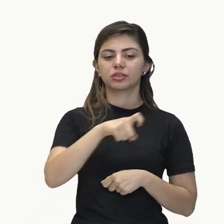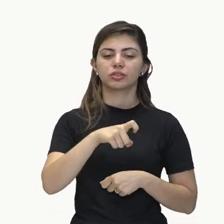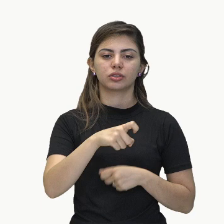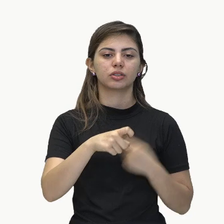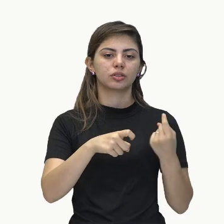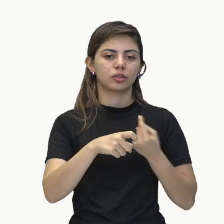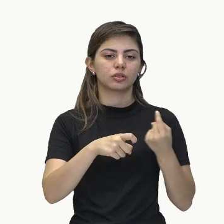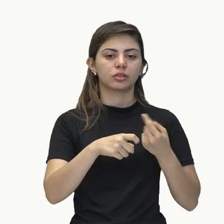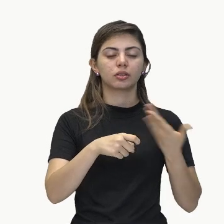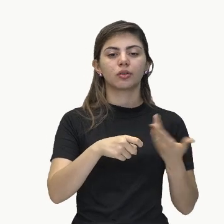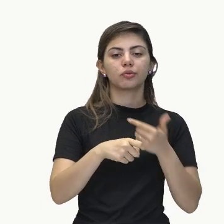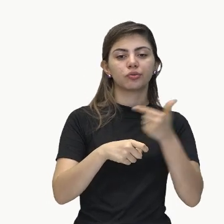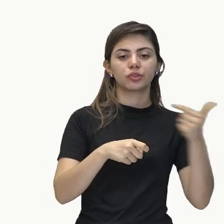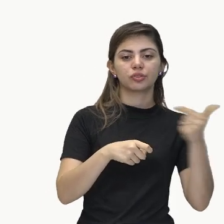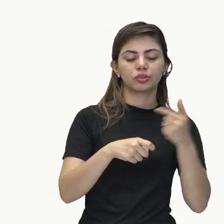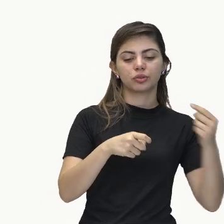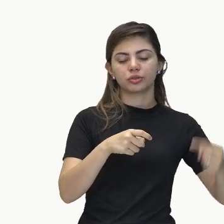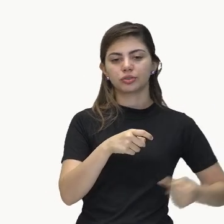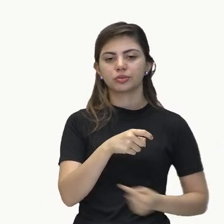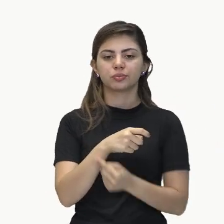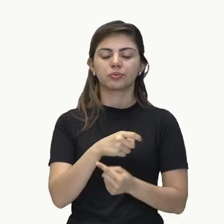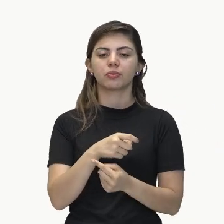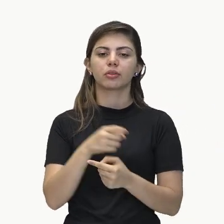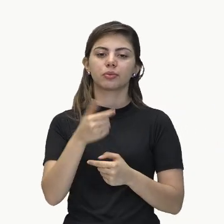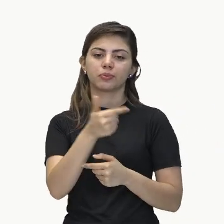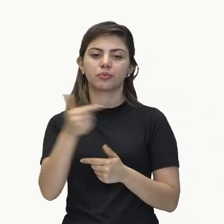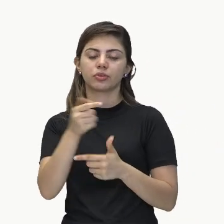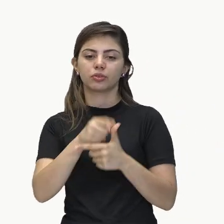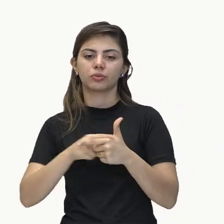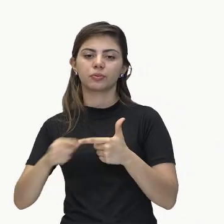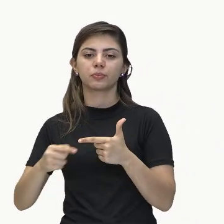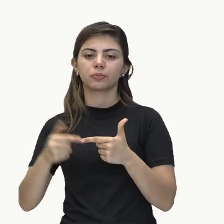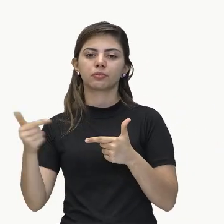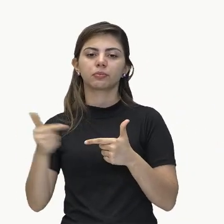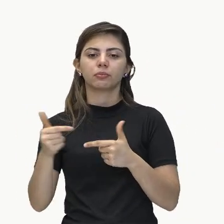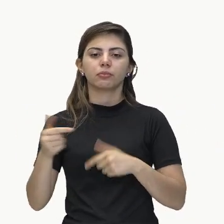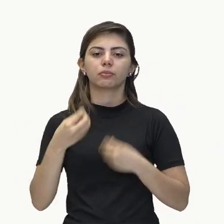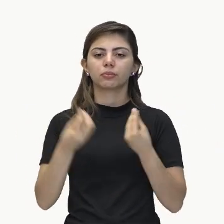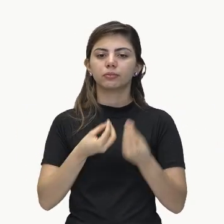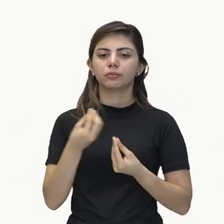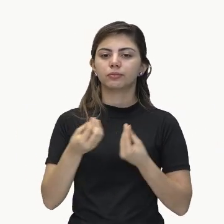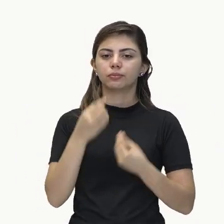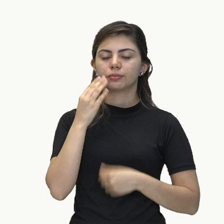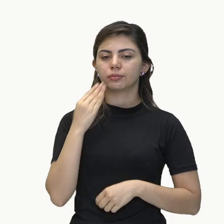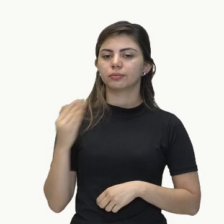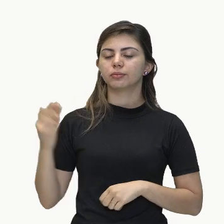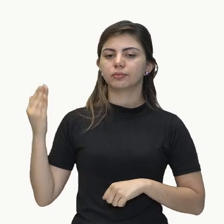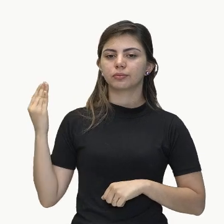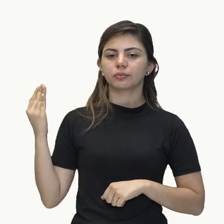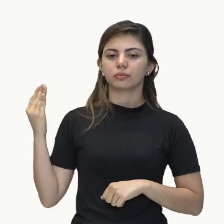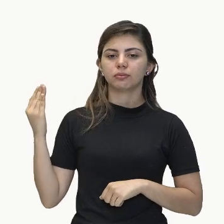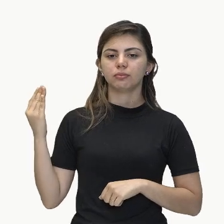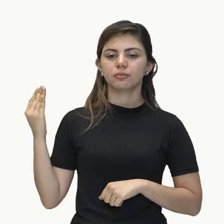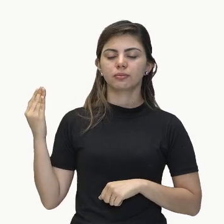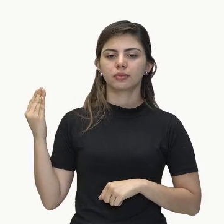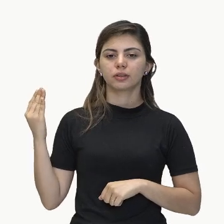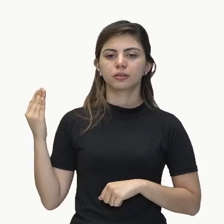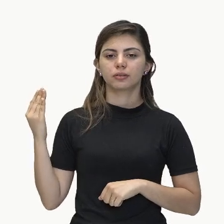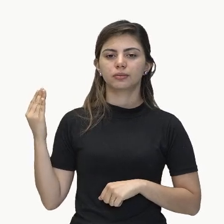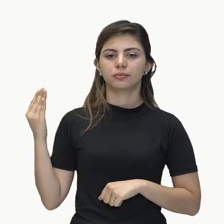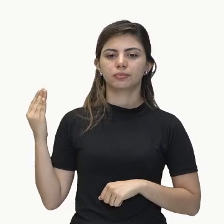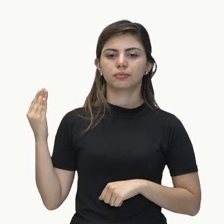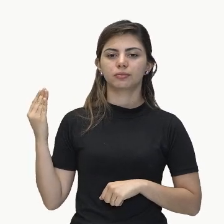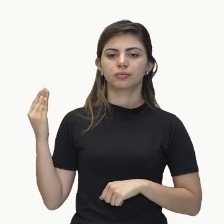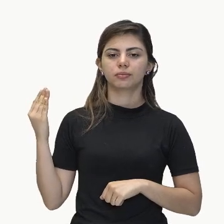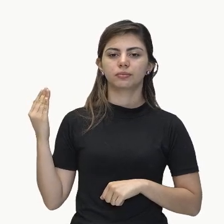está multiplicando, eu vou passar para o outro lado, dividindo. Então, vai ficar, ó, x igual a 22 dividido